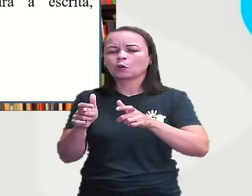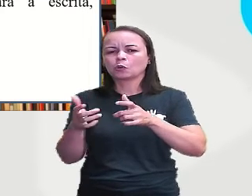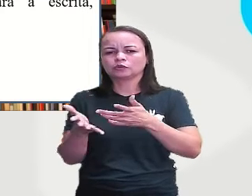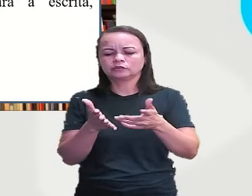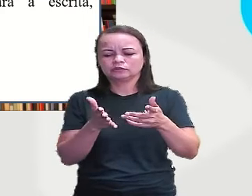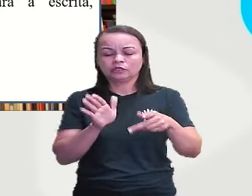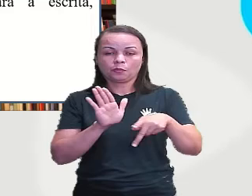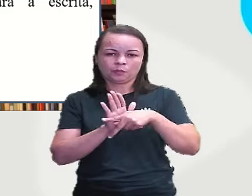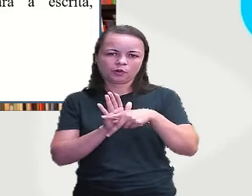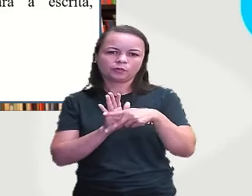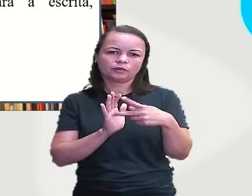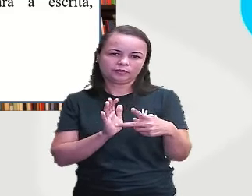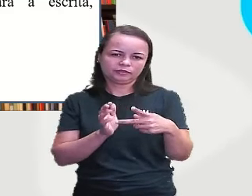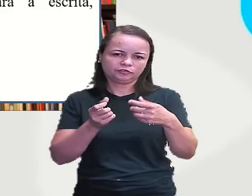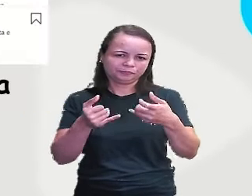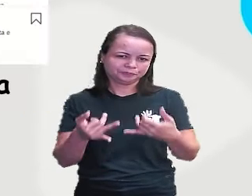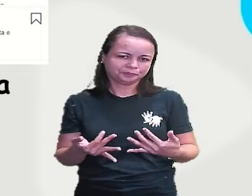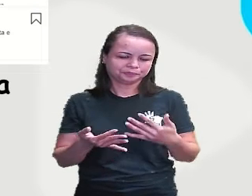texto propriamente dito.